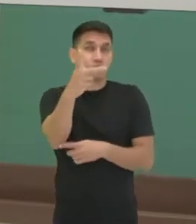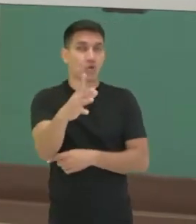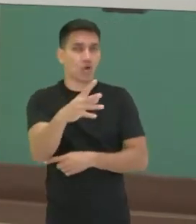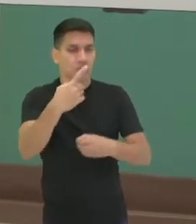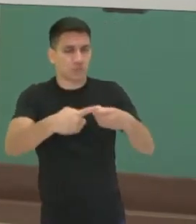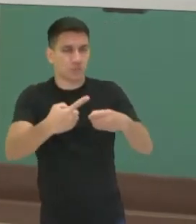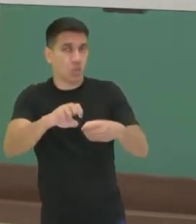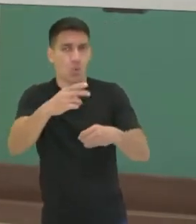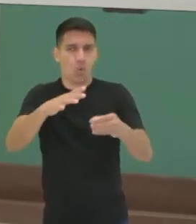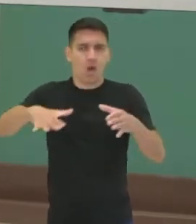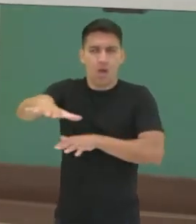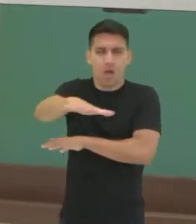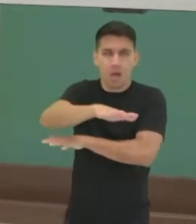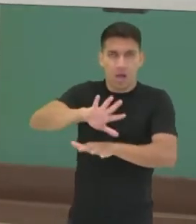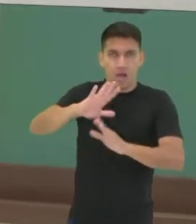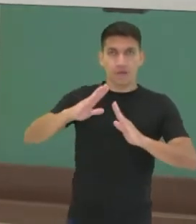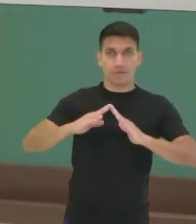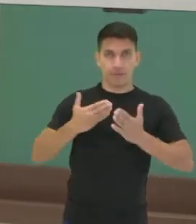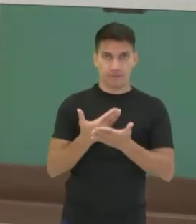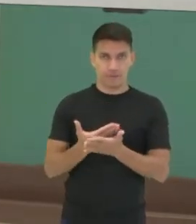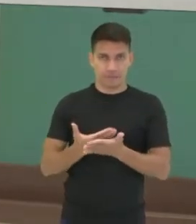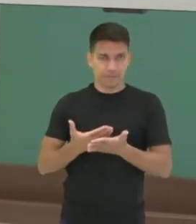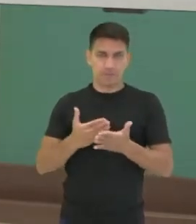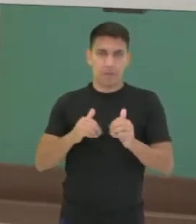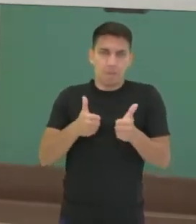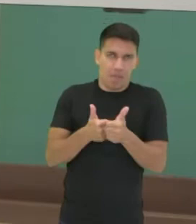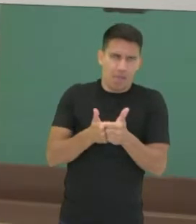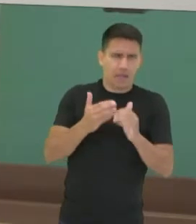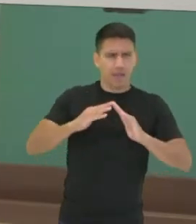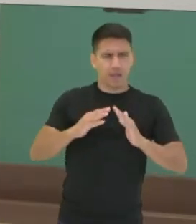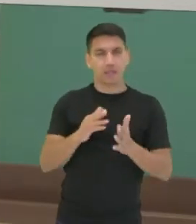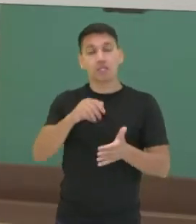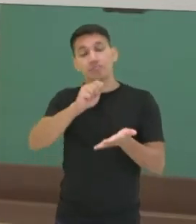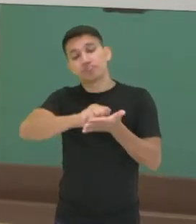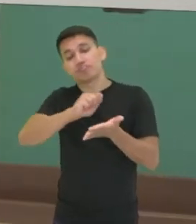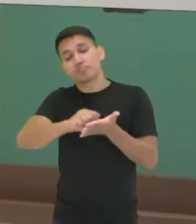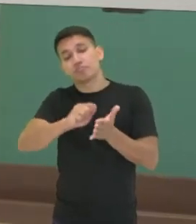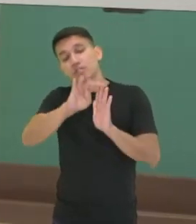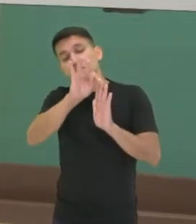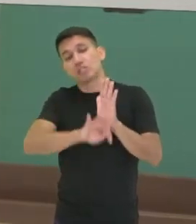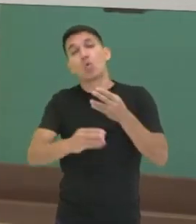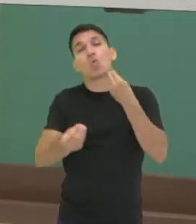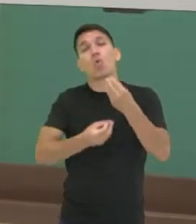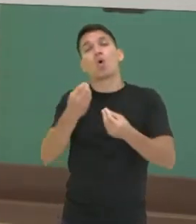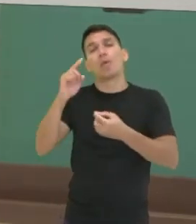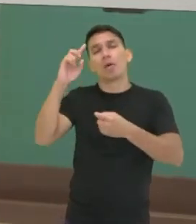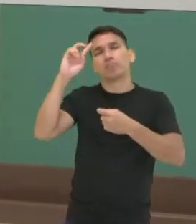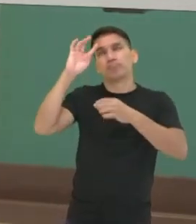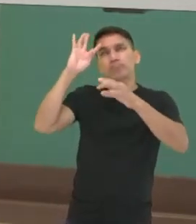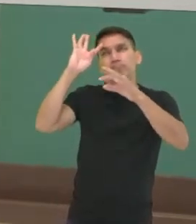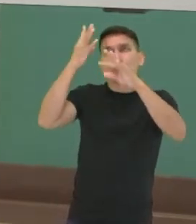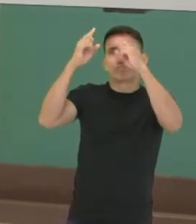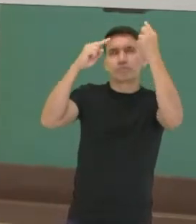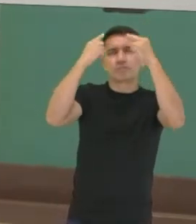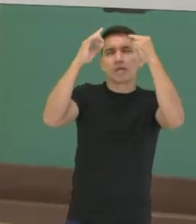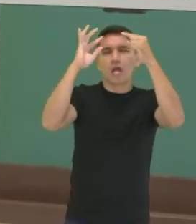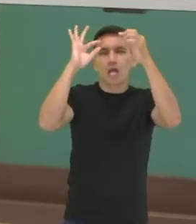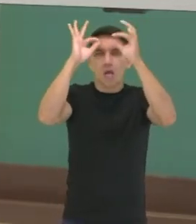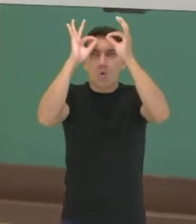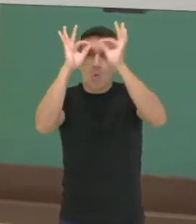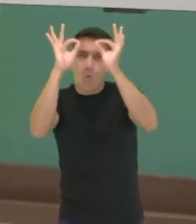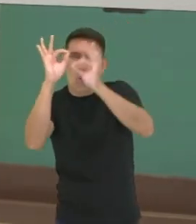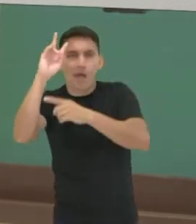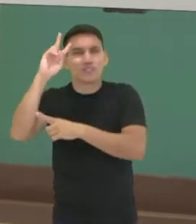região? Faça um texto por escrito para organizar as ideias sobre a história escolhida. Então, lembre aí, pense